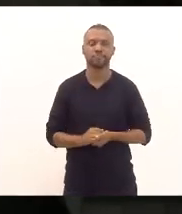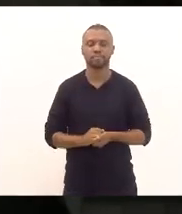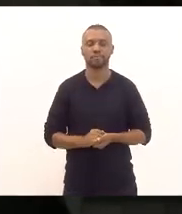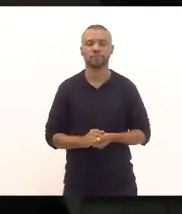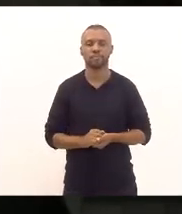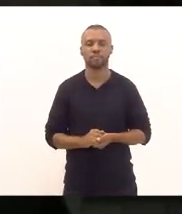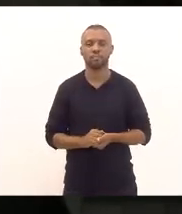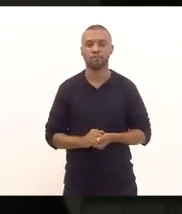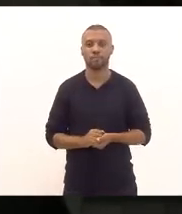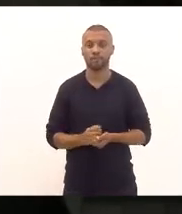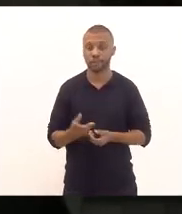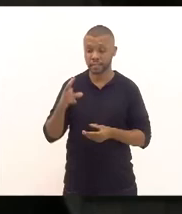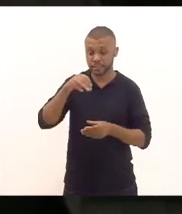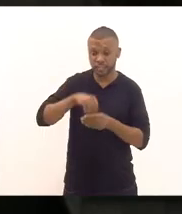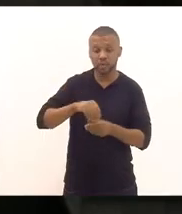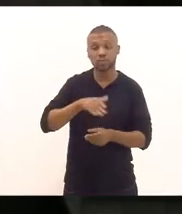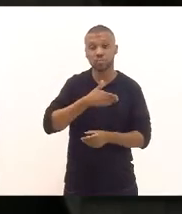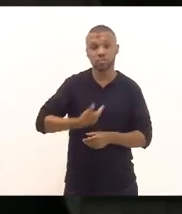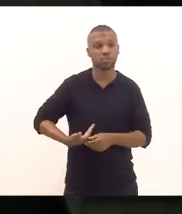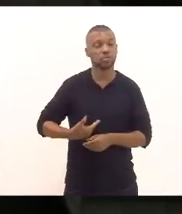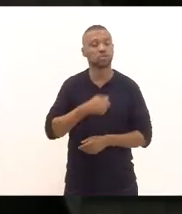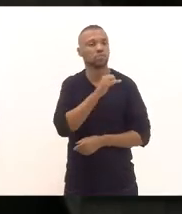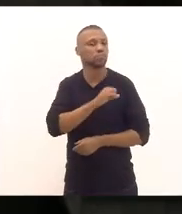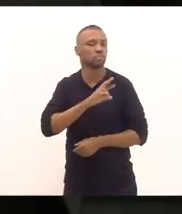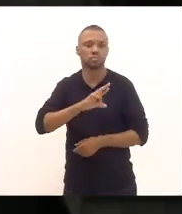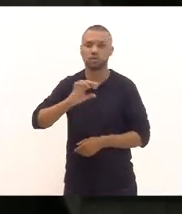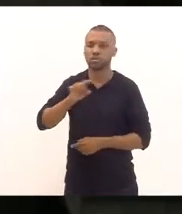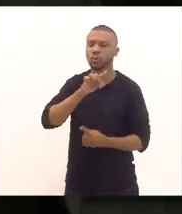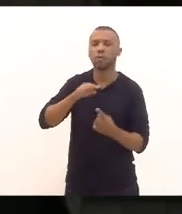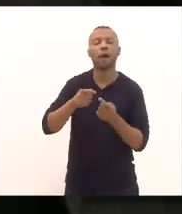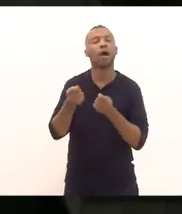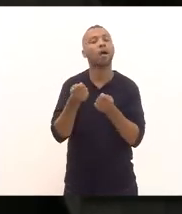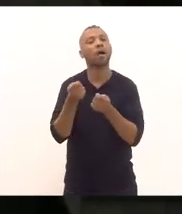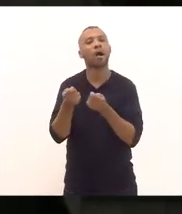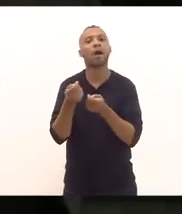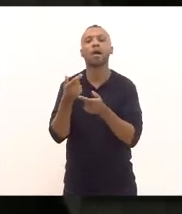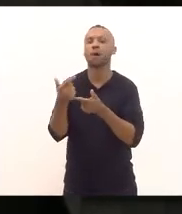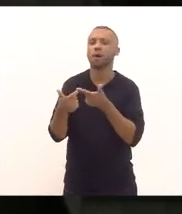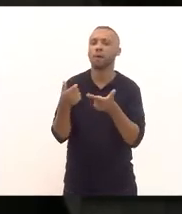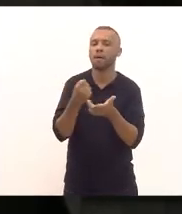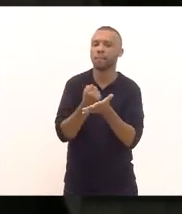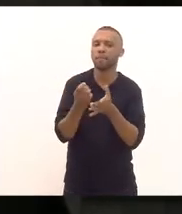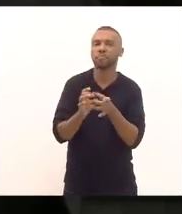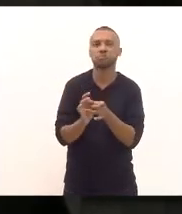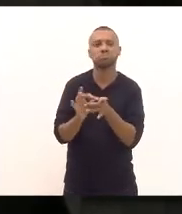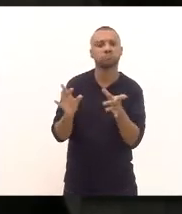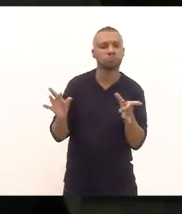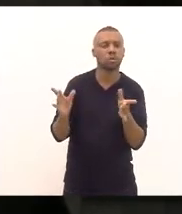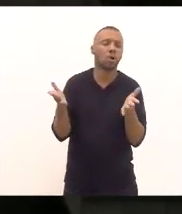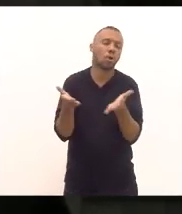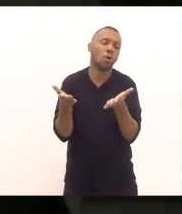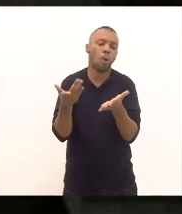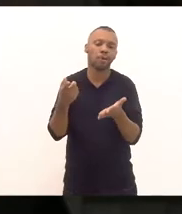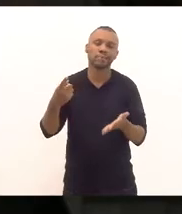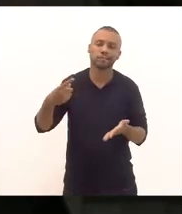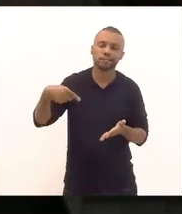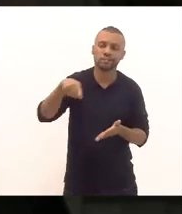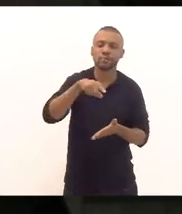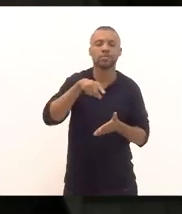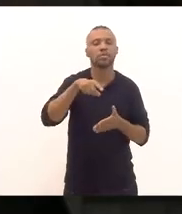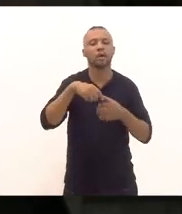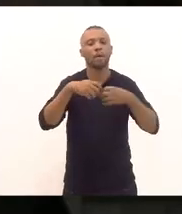no estado do Rio de Janeiro para regular os serviços concedidos que hoje estão